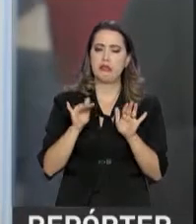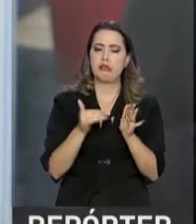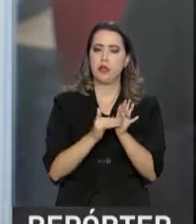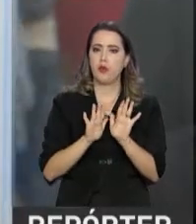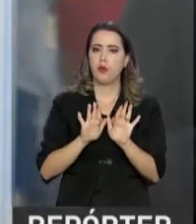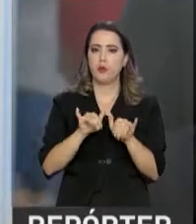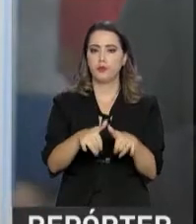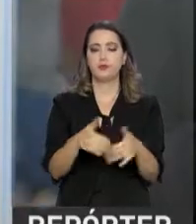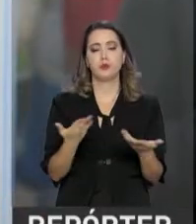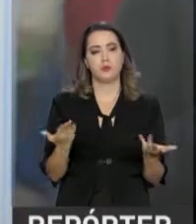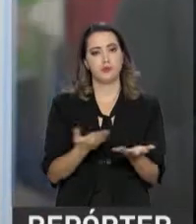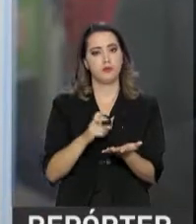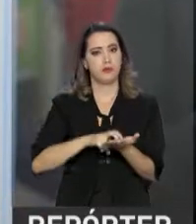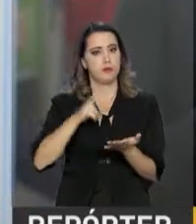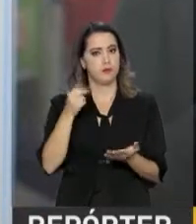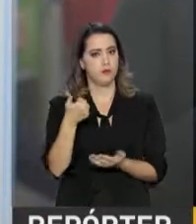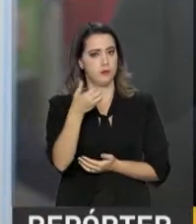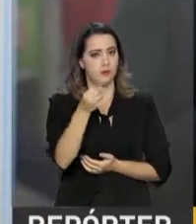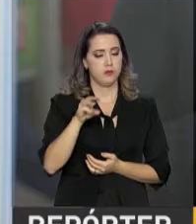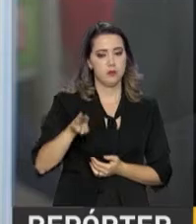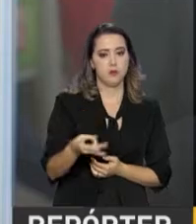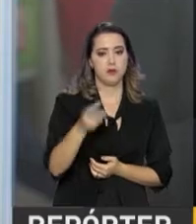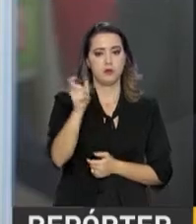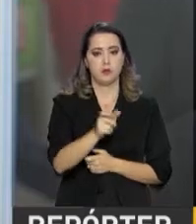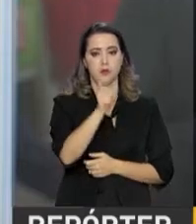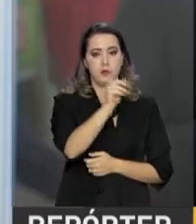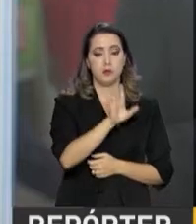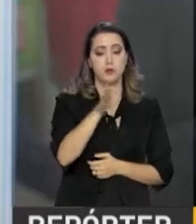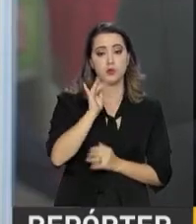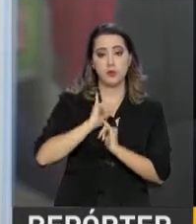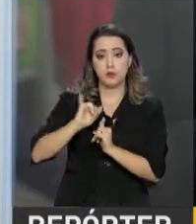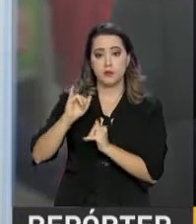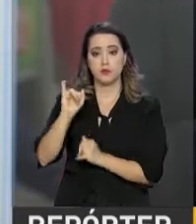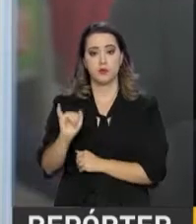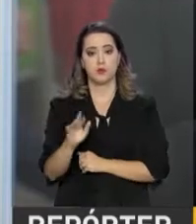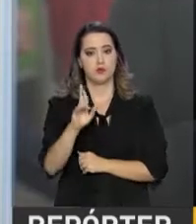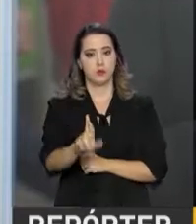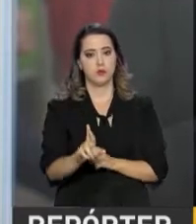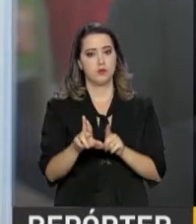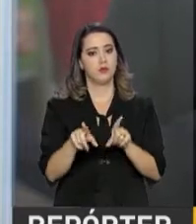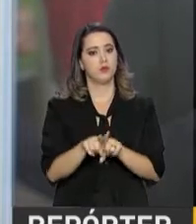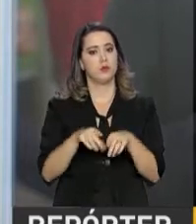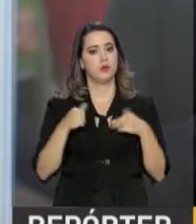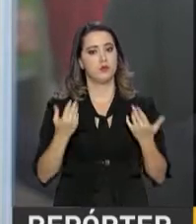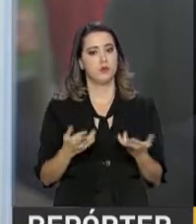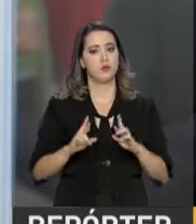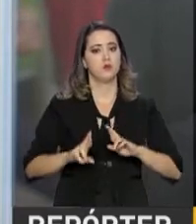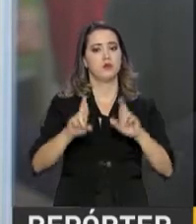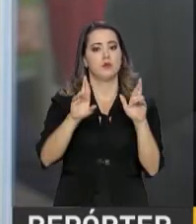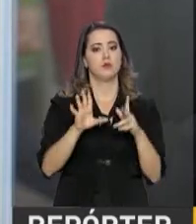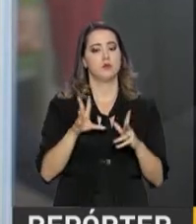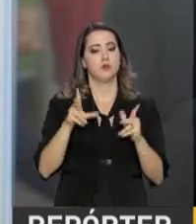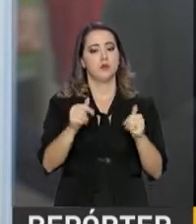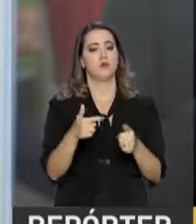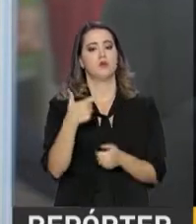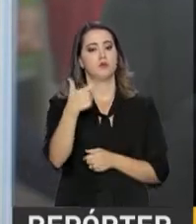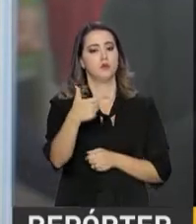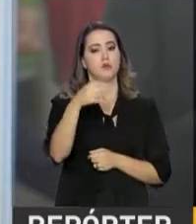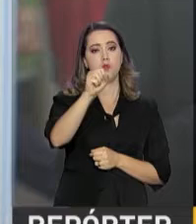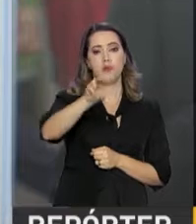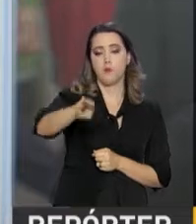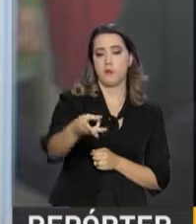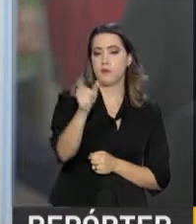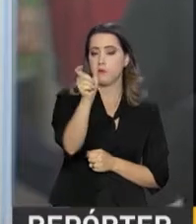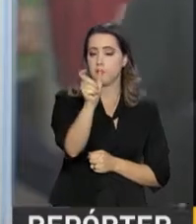segunda-feira cerca de 16 milhões de contribuintes já haviam entregue a declaração a estimativa é que o total de 28